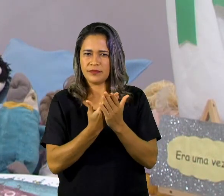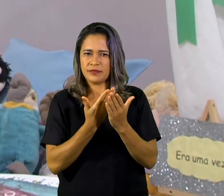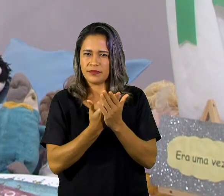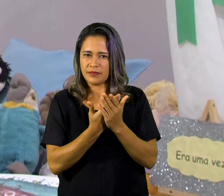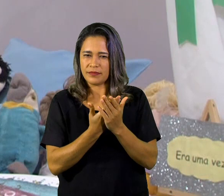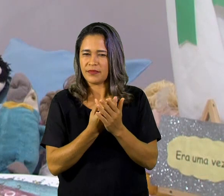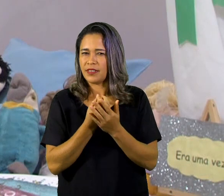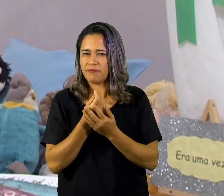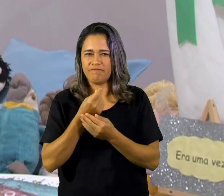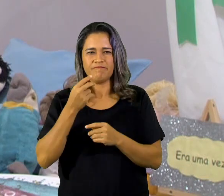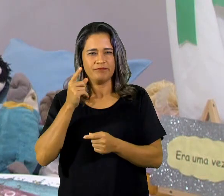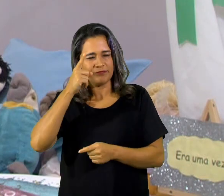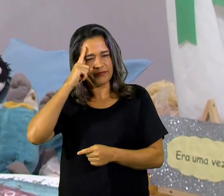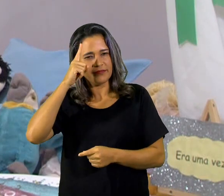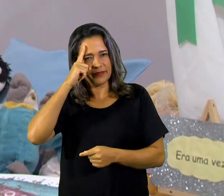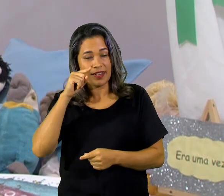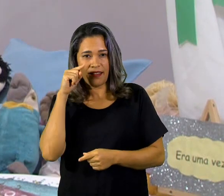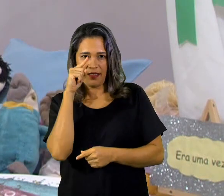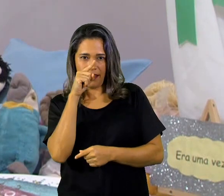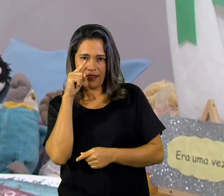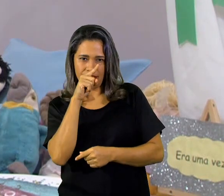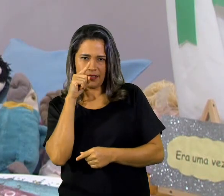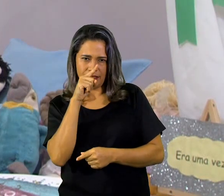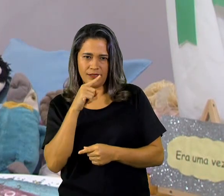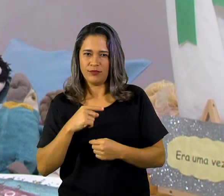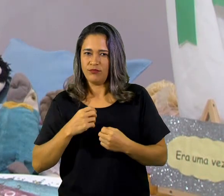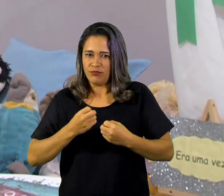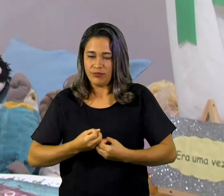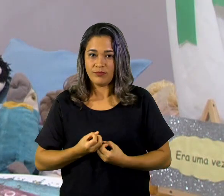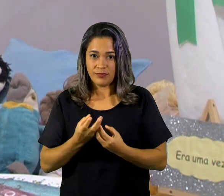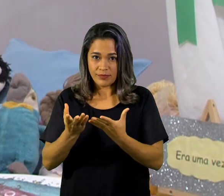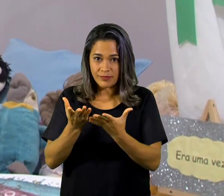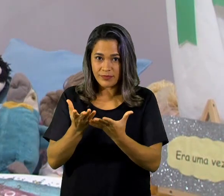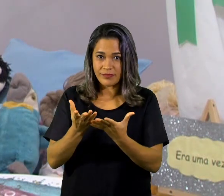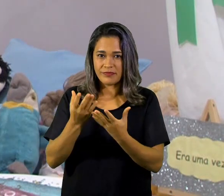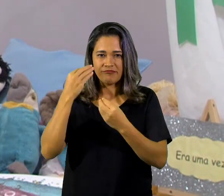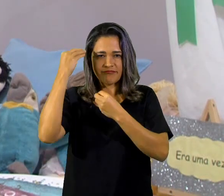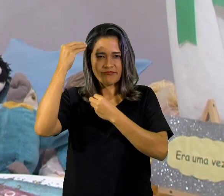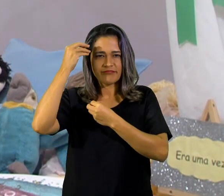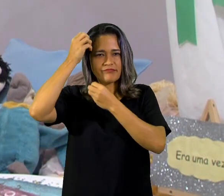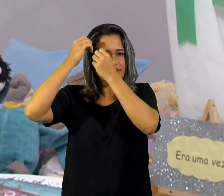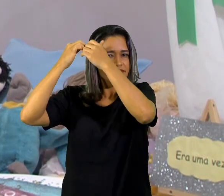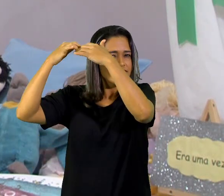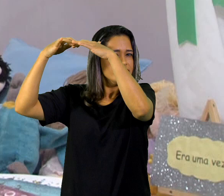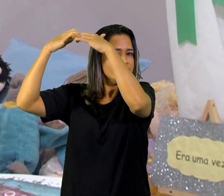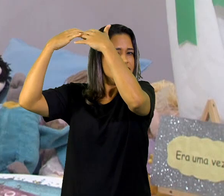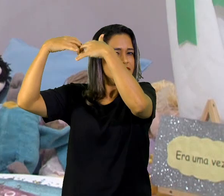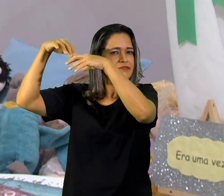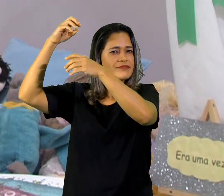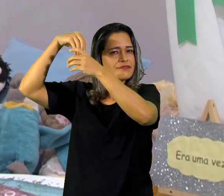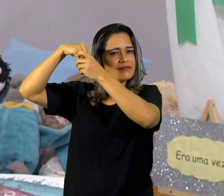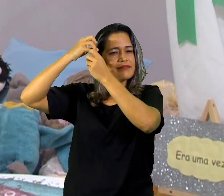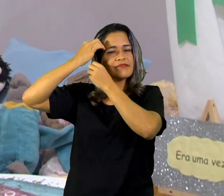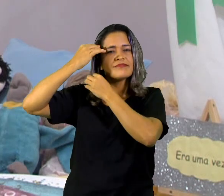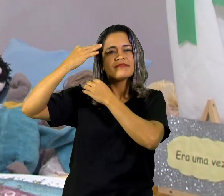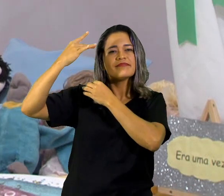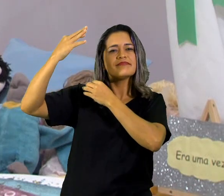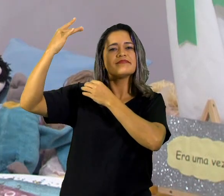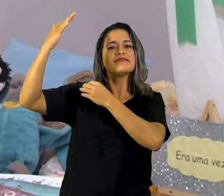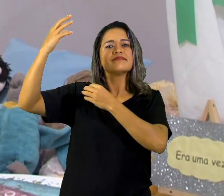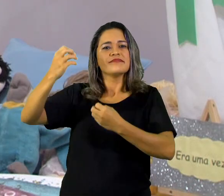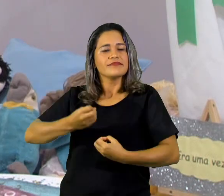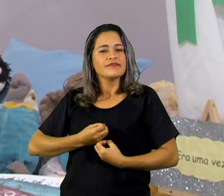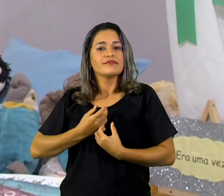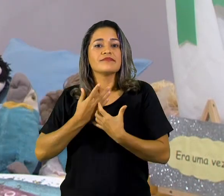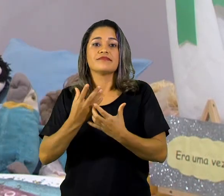rotineiramente. Sim, e lá nós despertamos a imaginação, a criatividade da criança através da apresentação